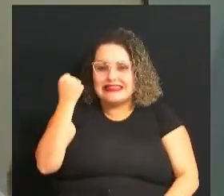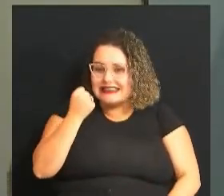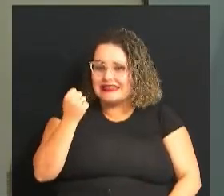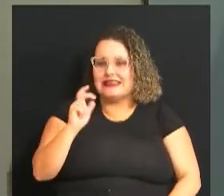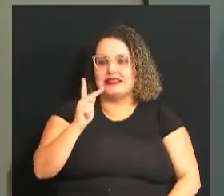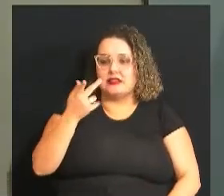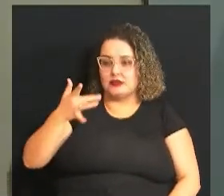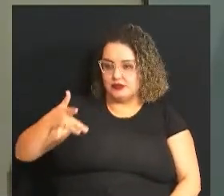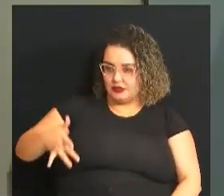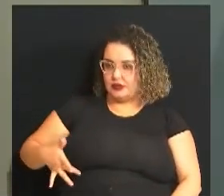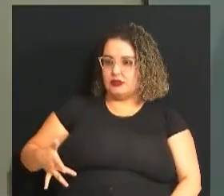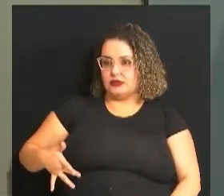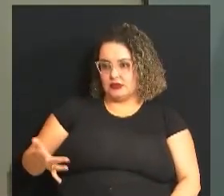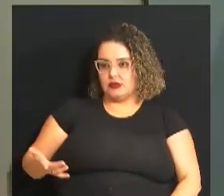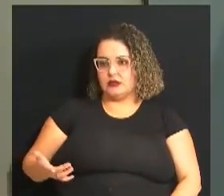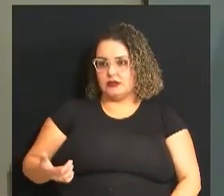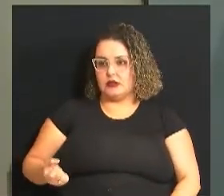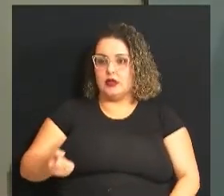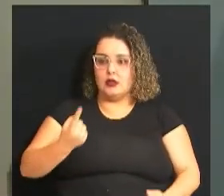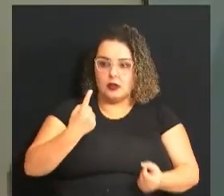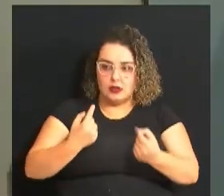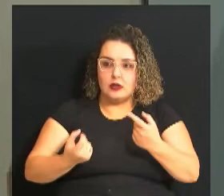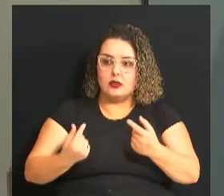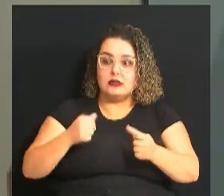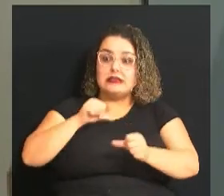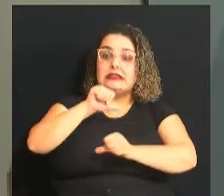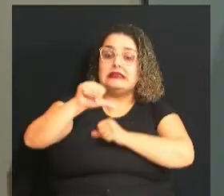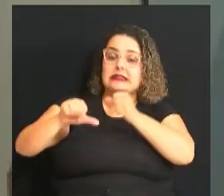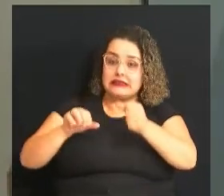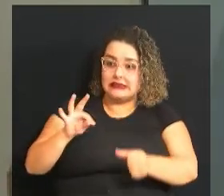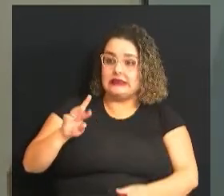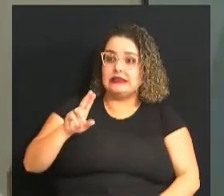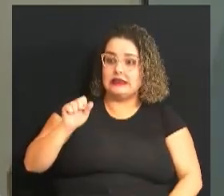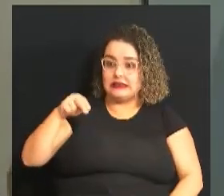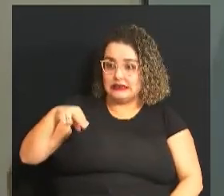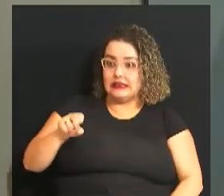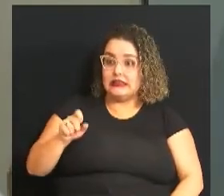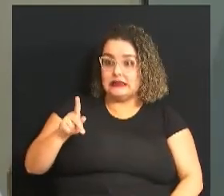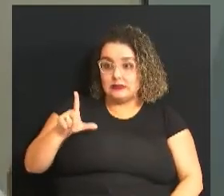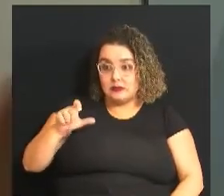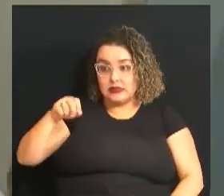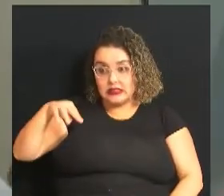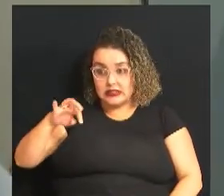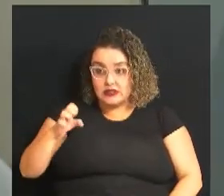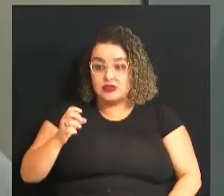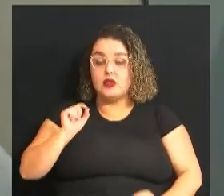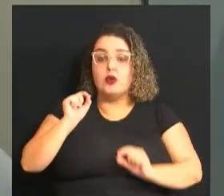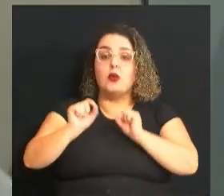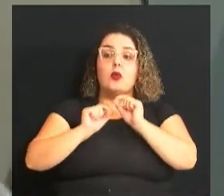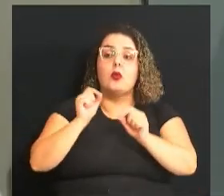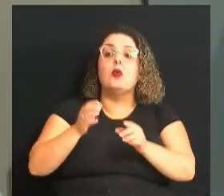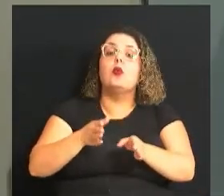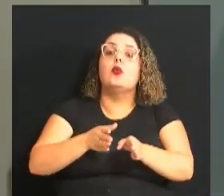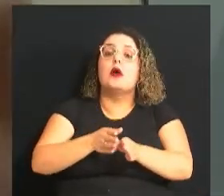hepatite, inclusive com alguns casos com necessidade de transplante de fígado. Então, o que que a gente